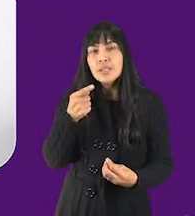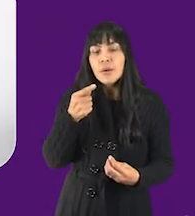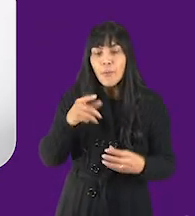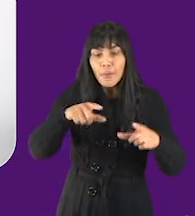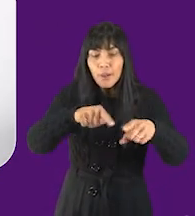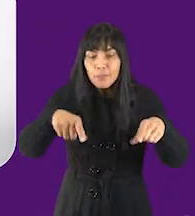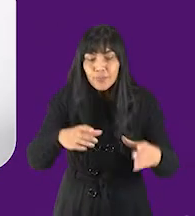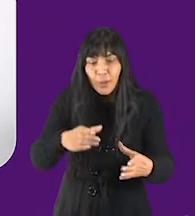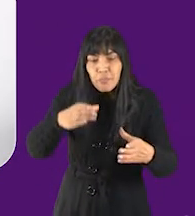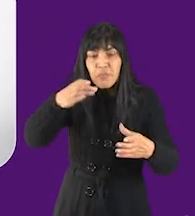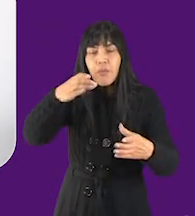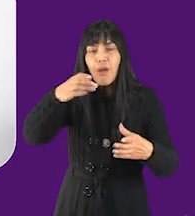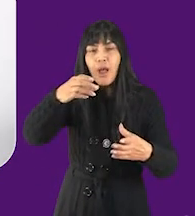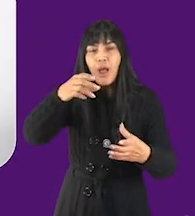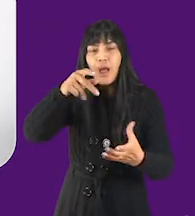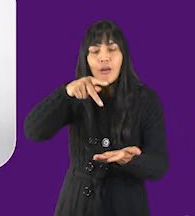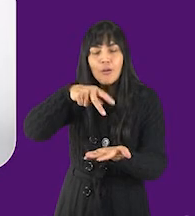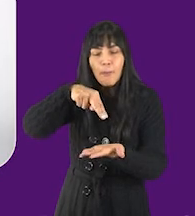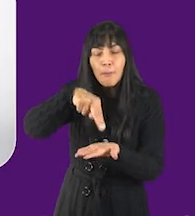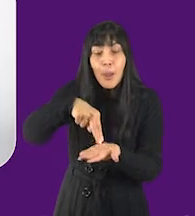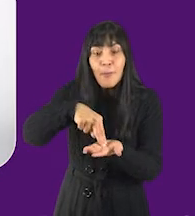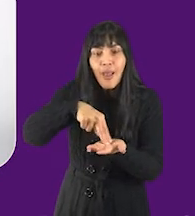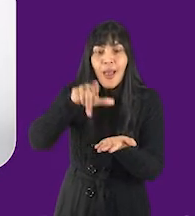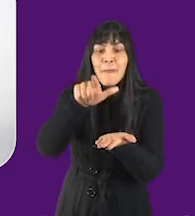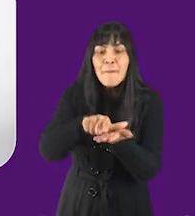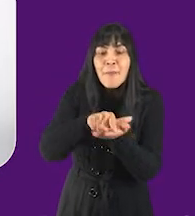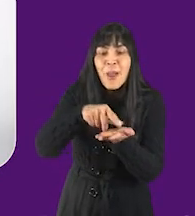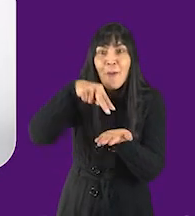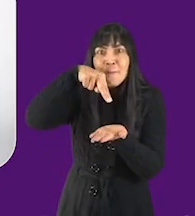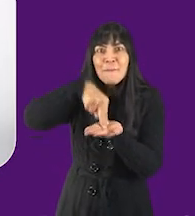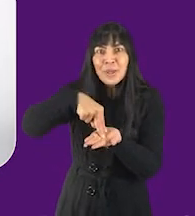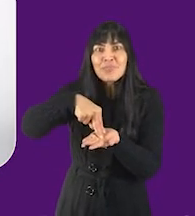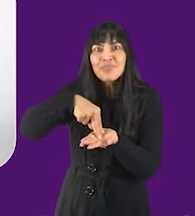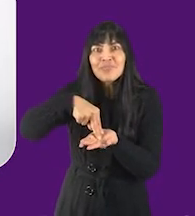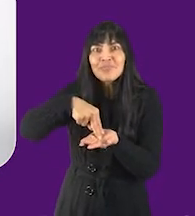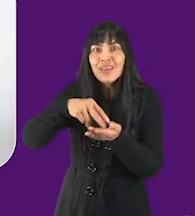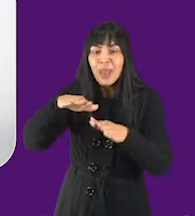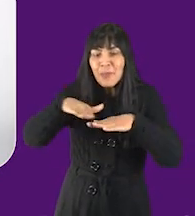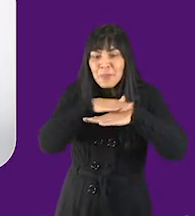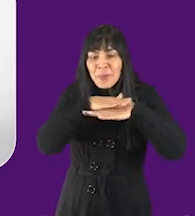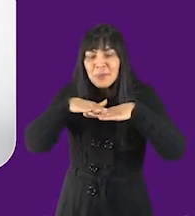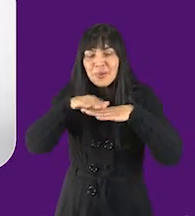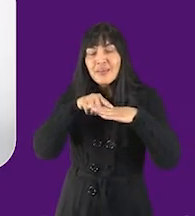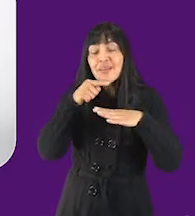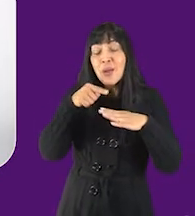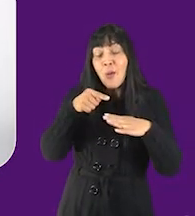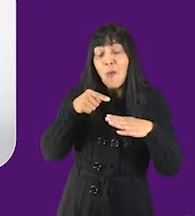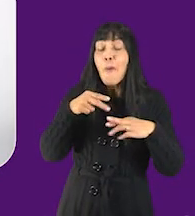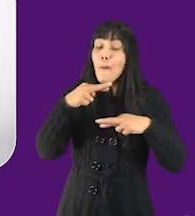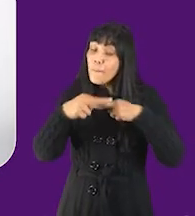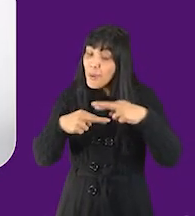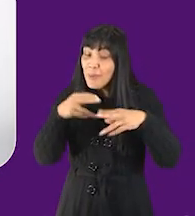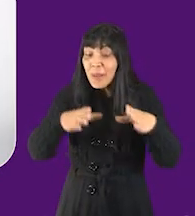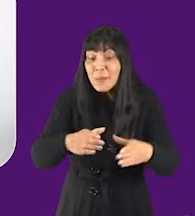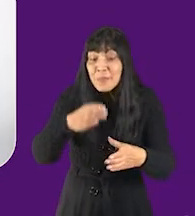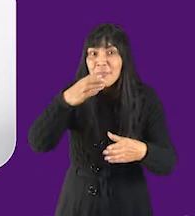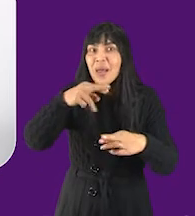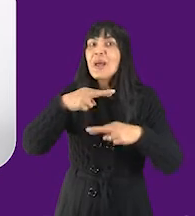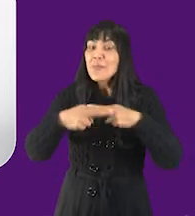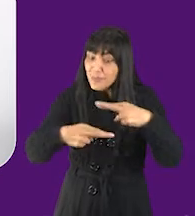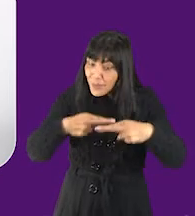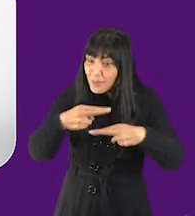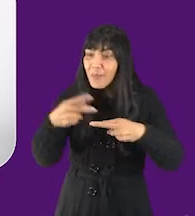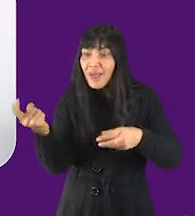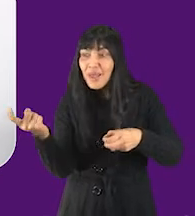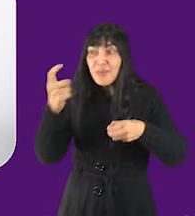uma embalagem predominantemente de fibra de papel. E ou com conteúdo reciclado, e é claro que seja